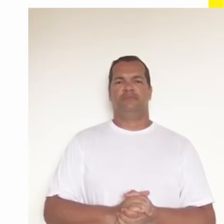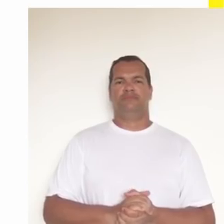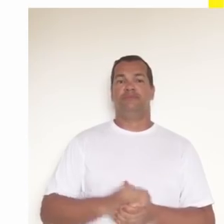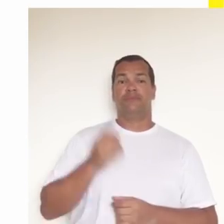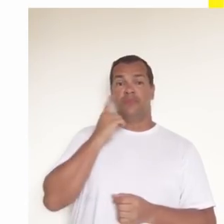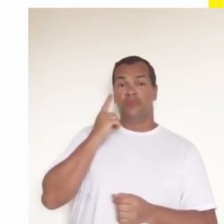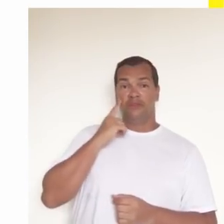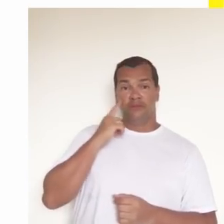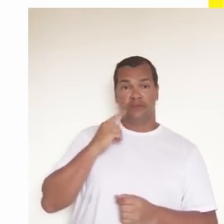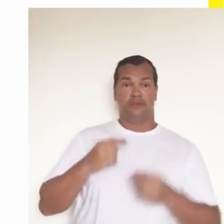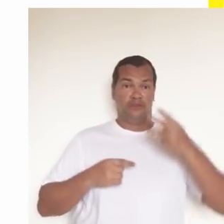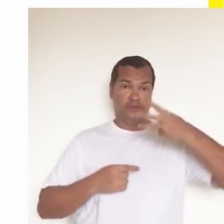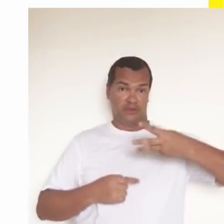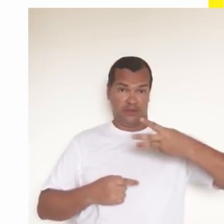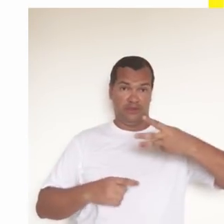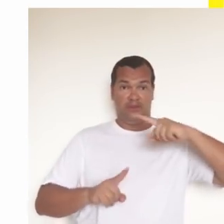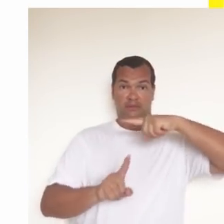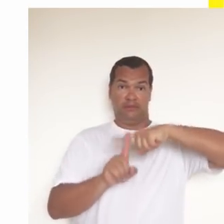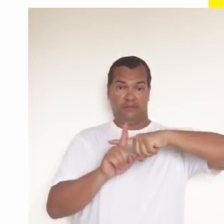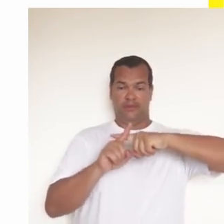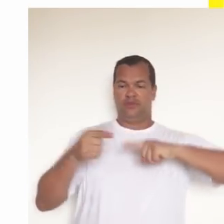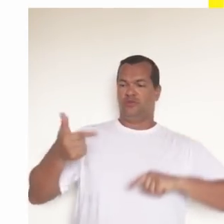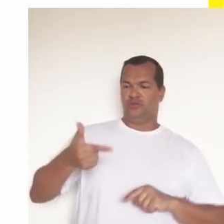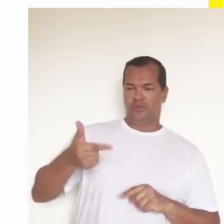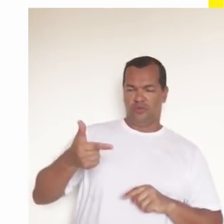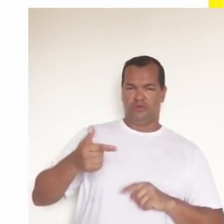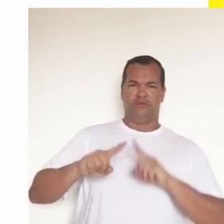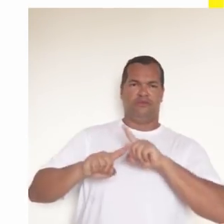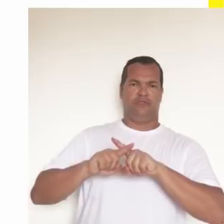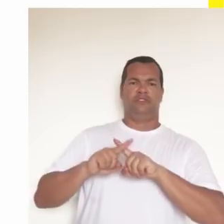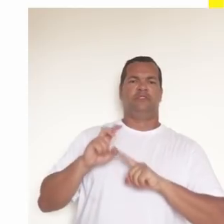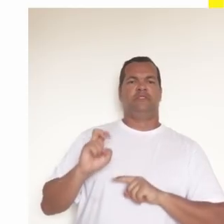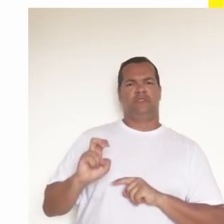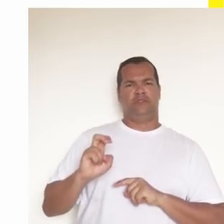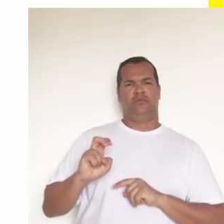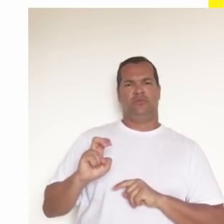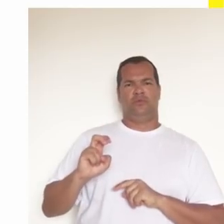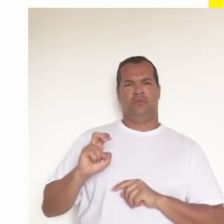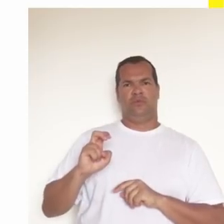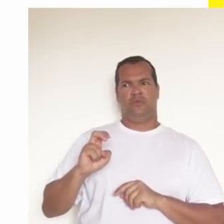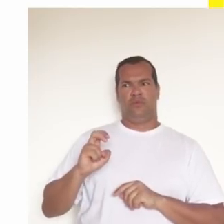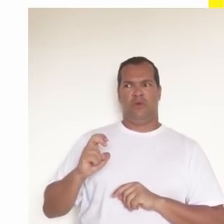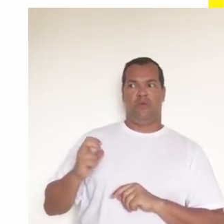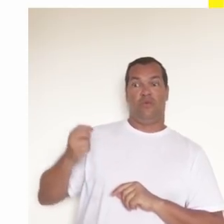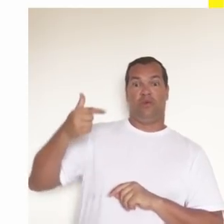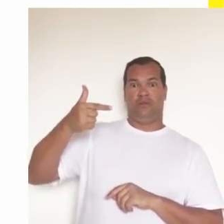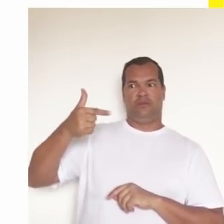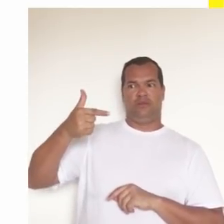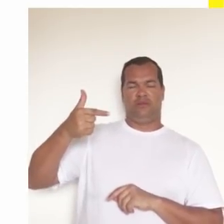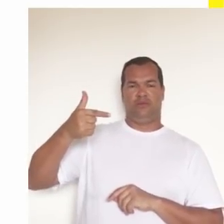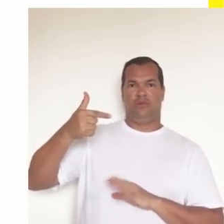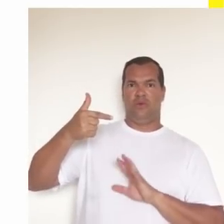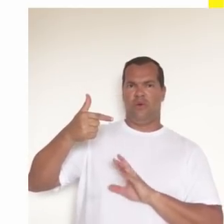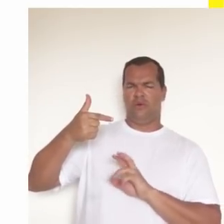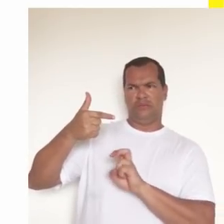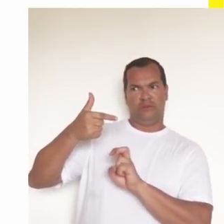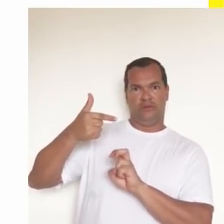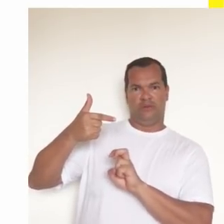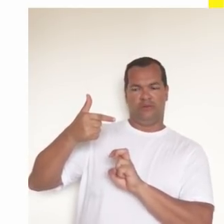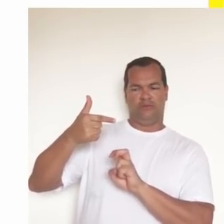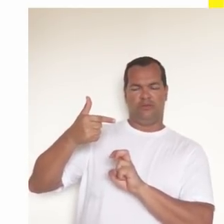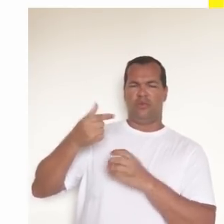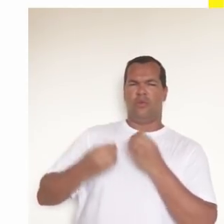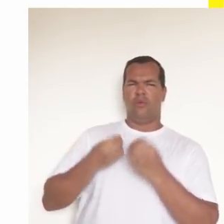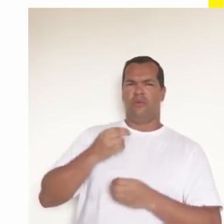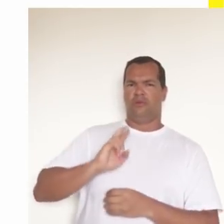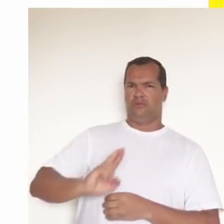computador. Veja, 3 mais 2 vezes 5 elevado ao quadrado. Quanto seria